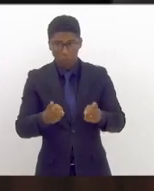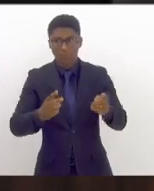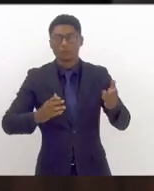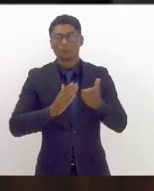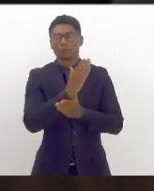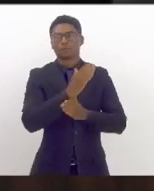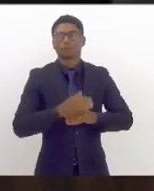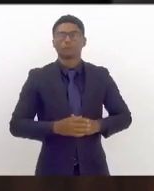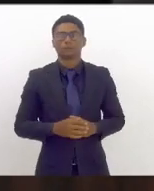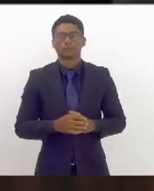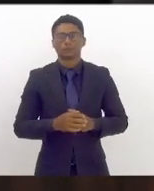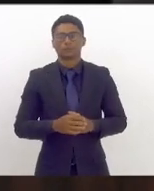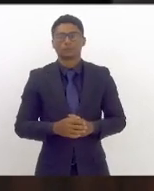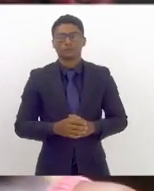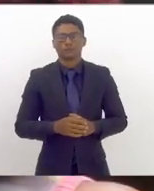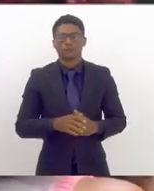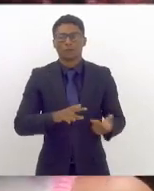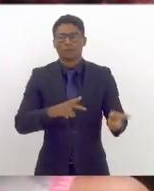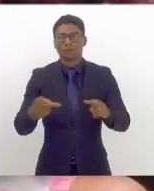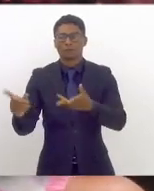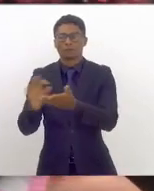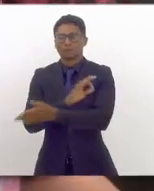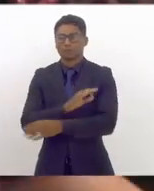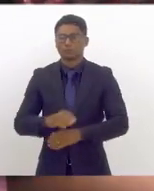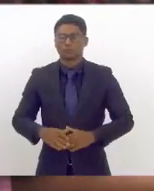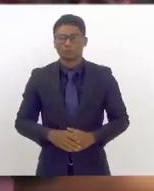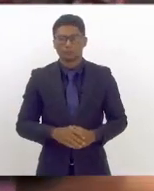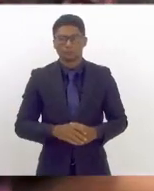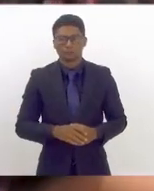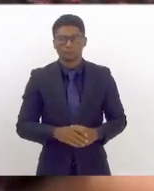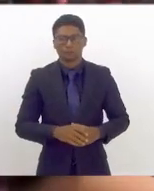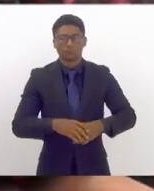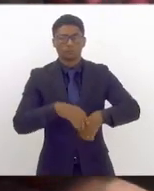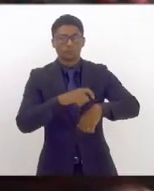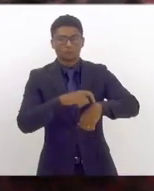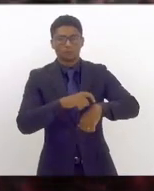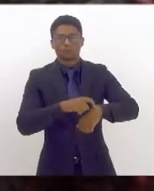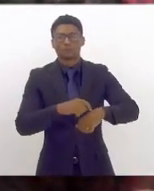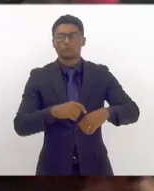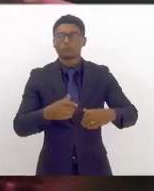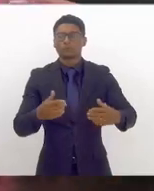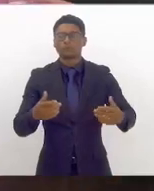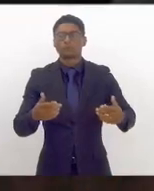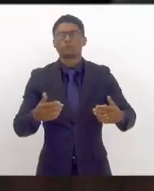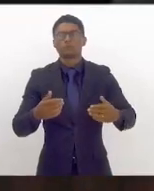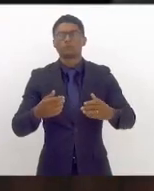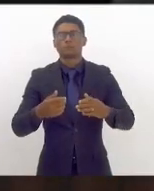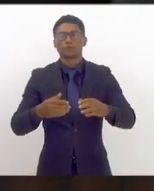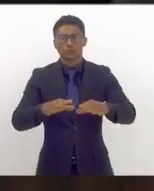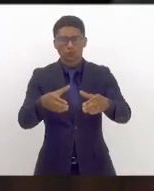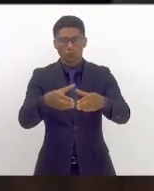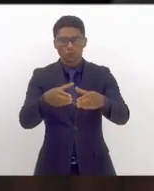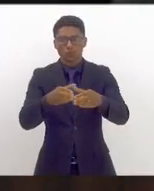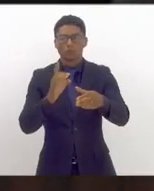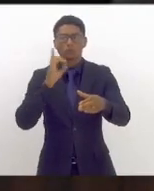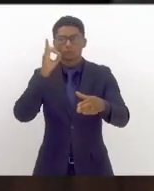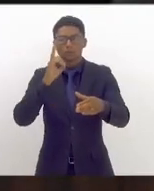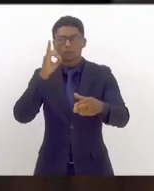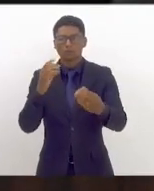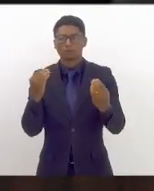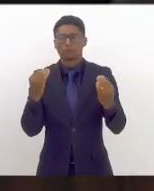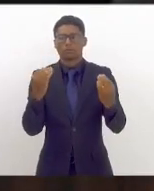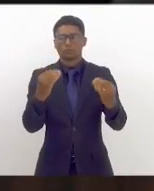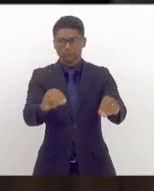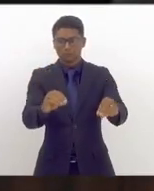vai autódrosa para ficar claro os prazos de transição Vai valer a publicação